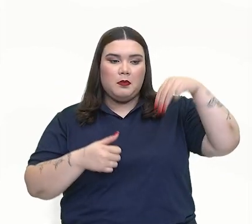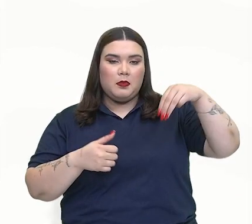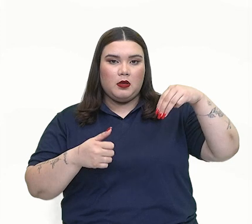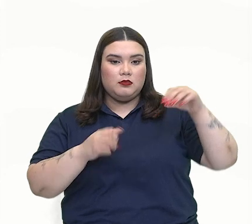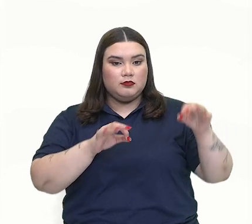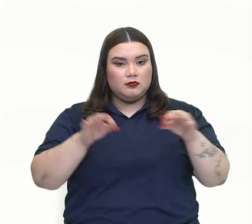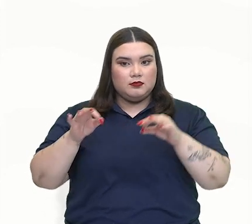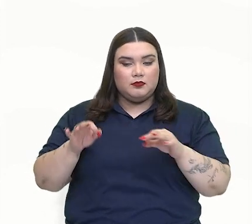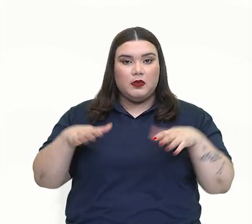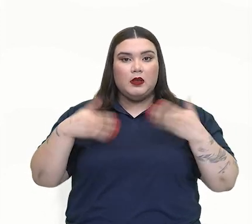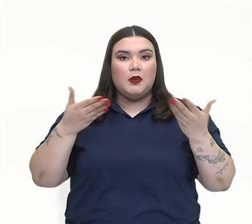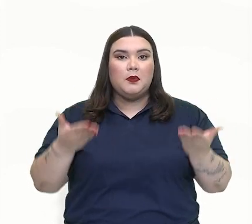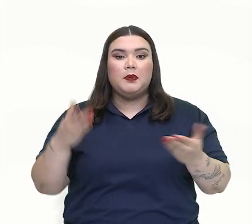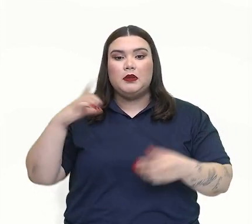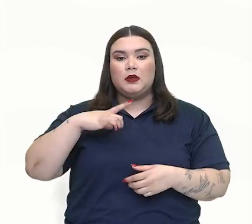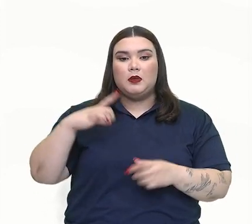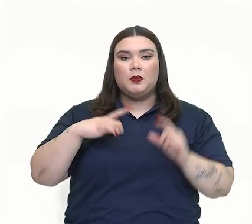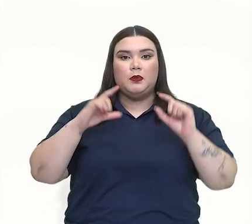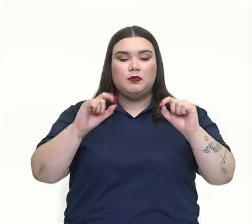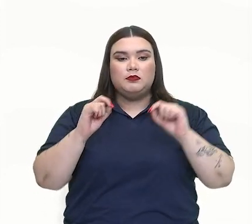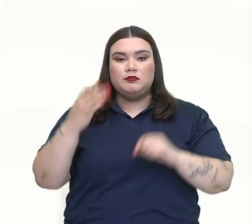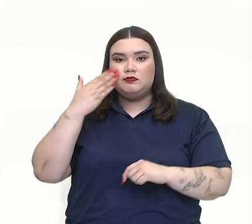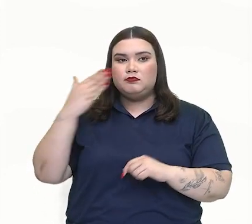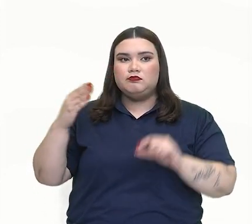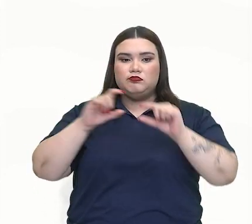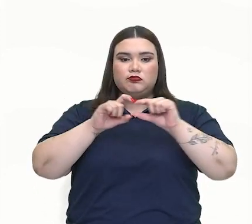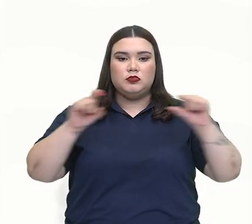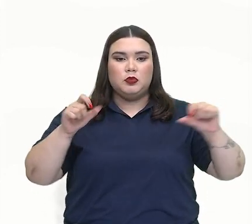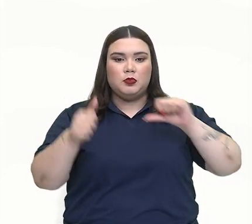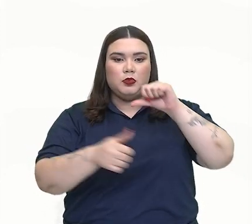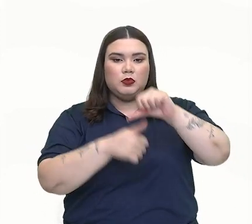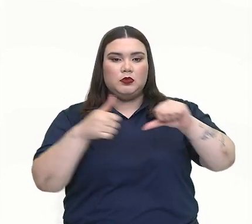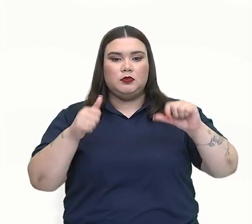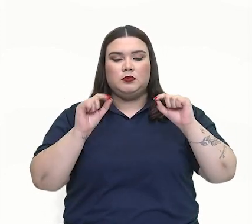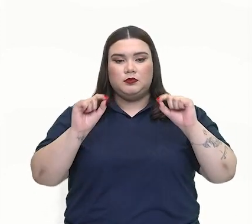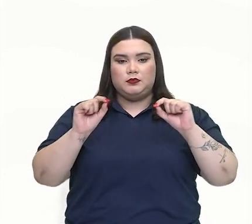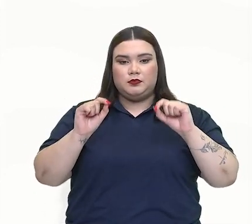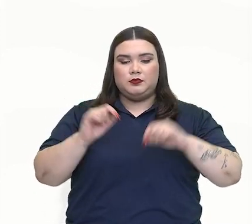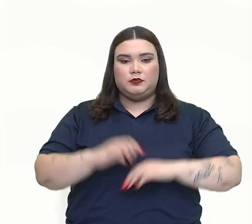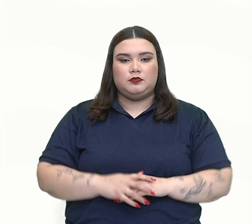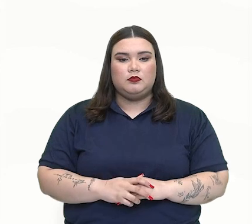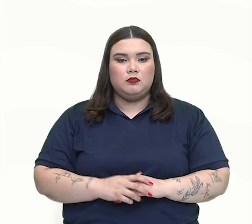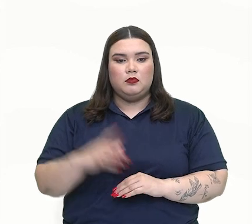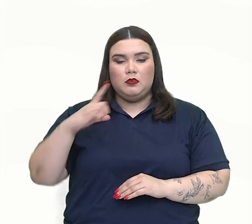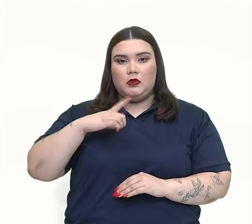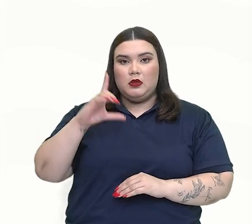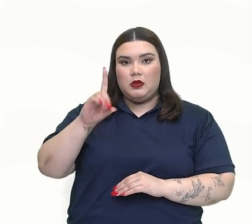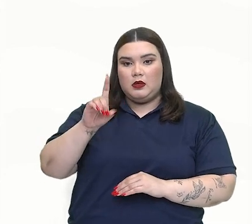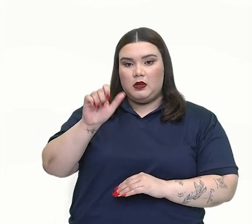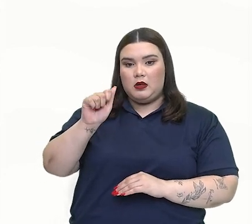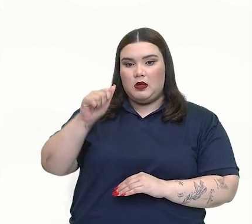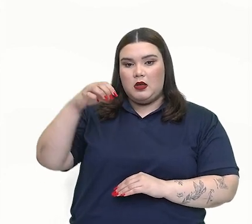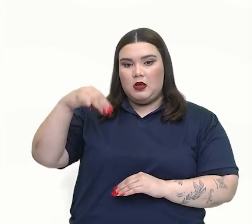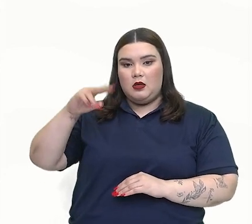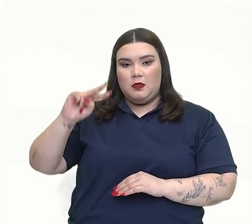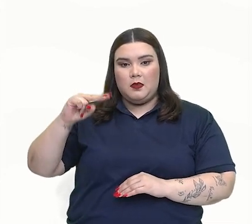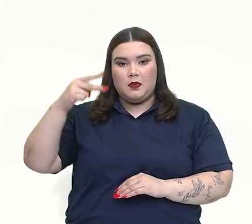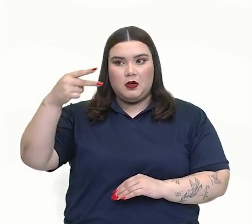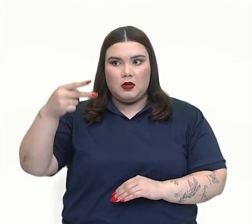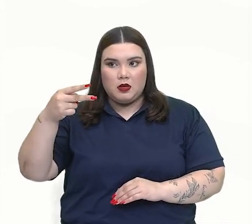bem. Então nós temos aqui a nossa régua de conversão. Olha só, eu estou em decâmetro